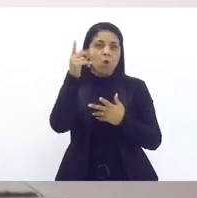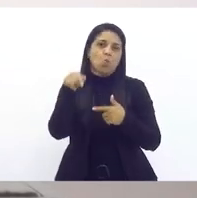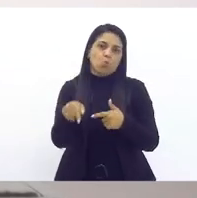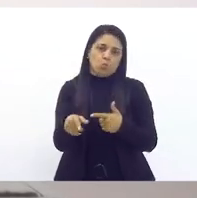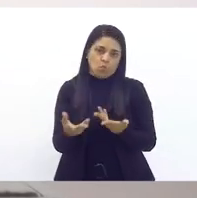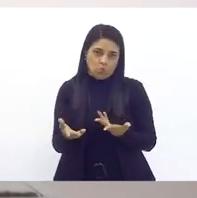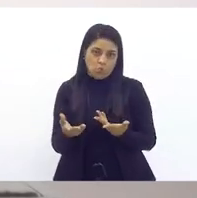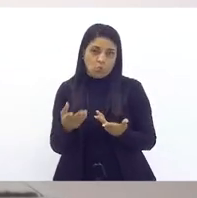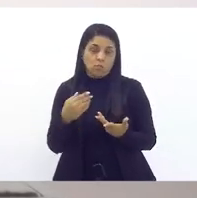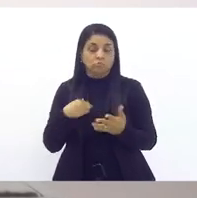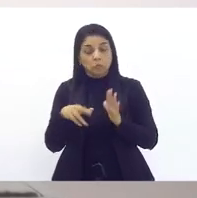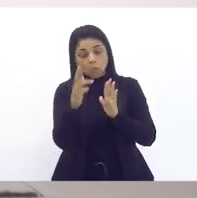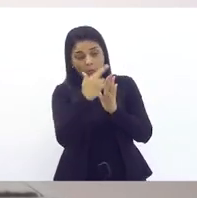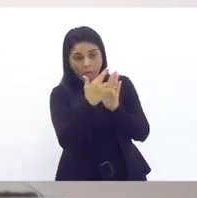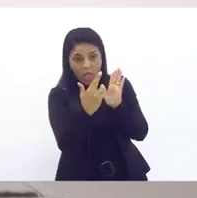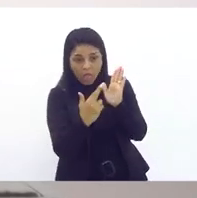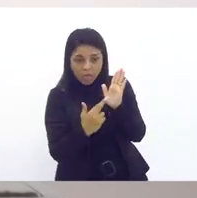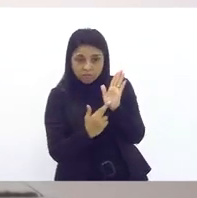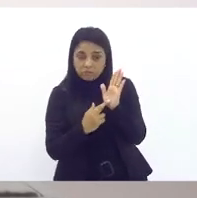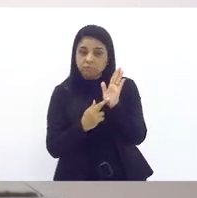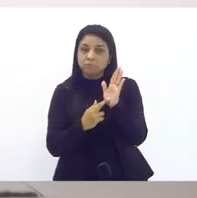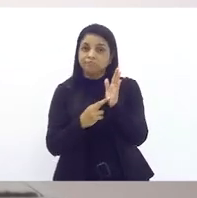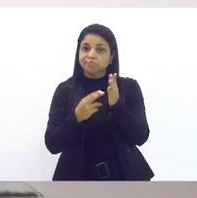o regime de recuperação fiscal.